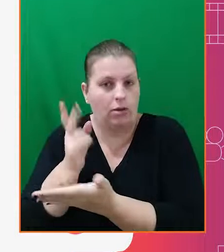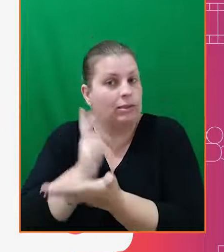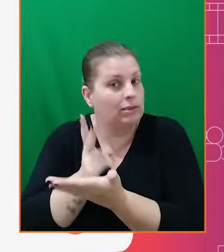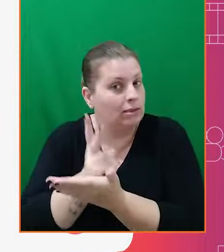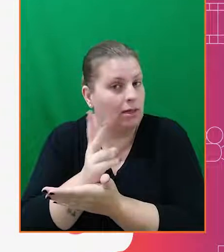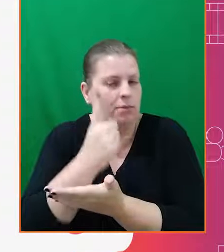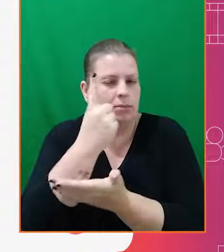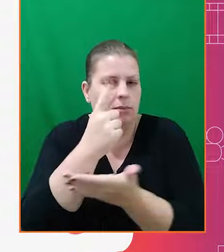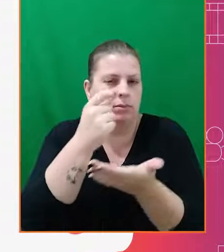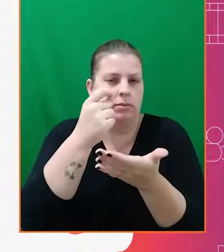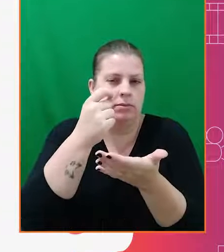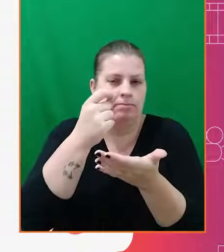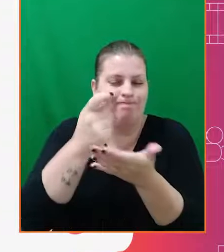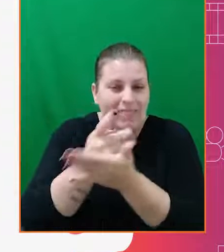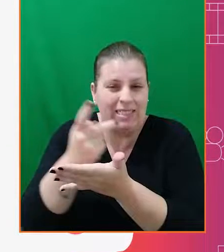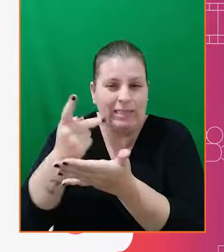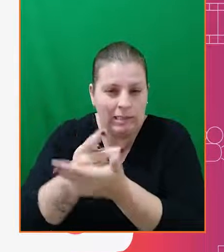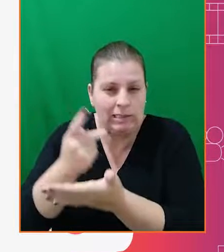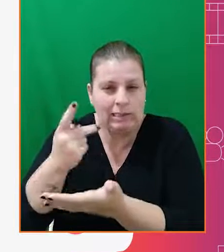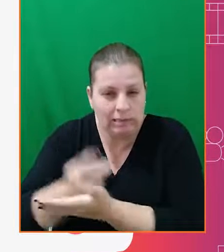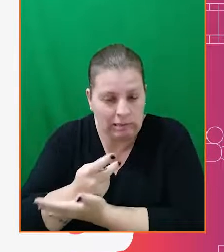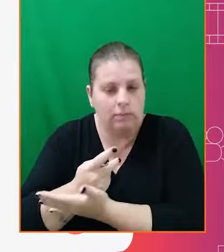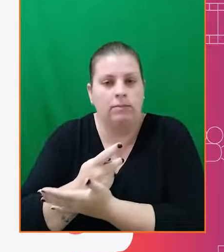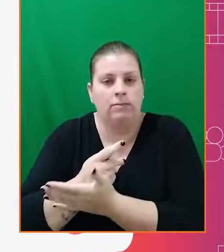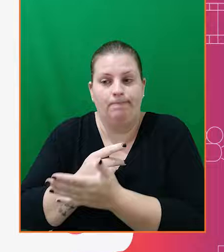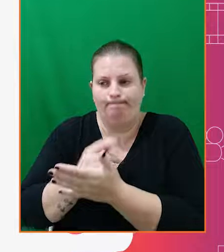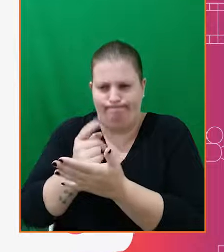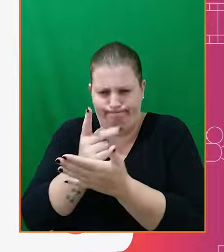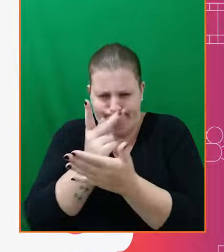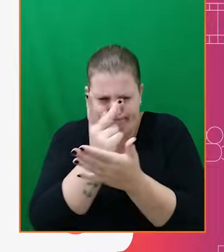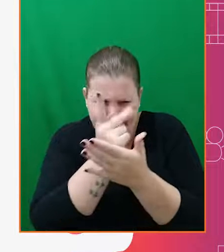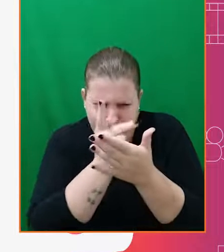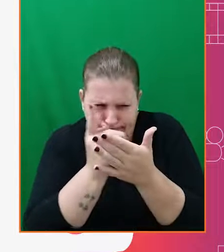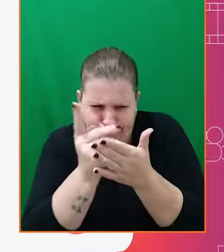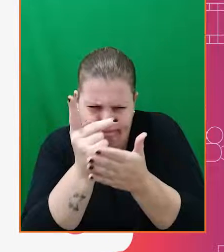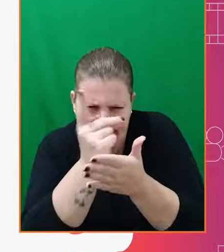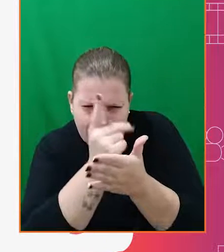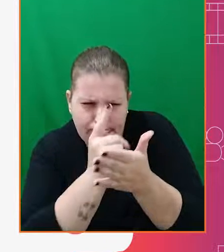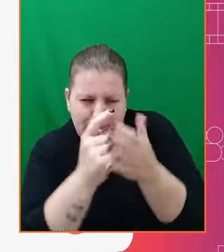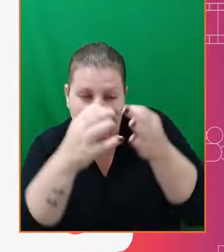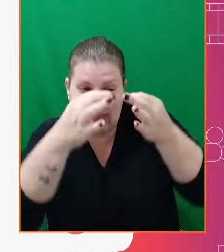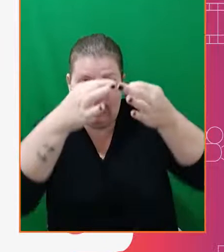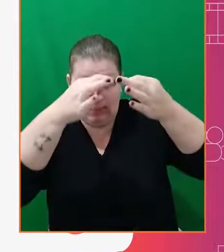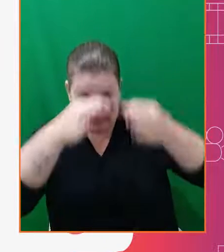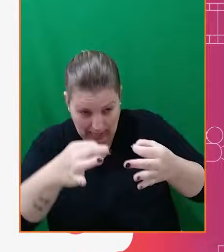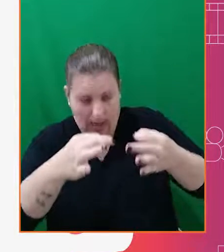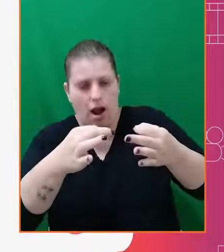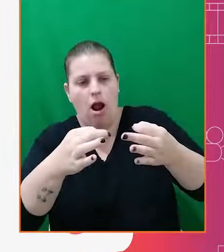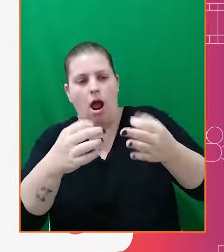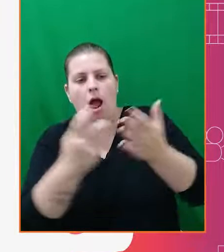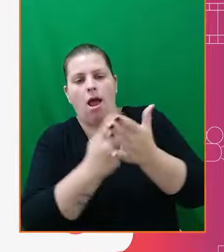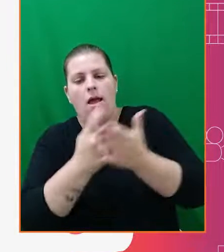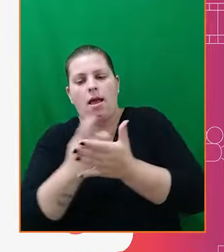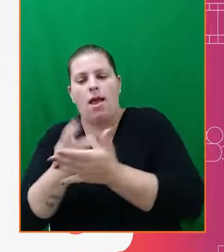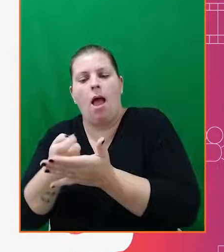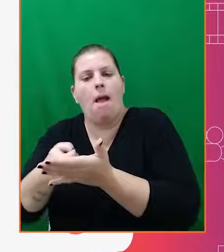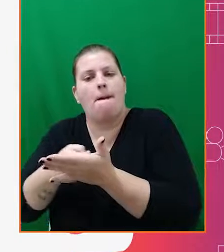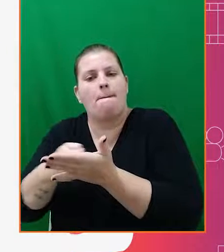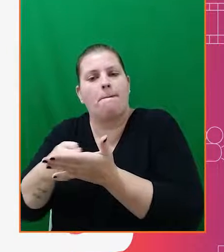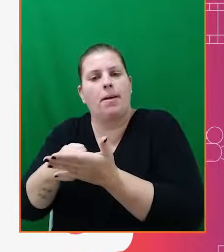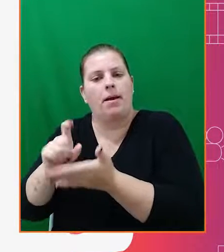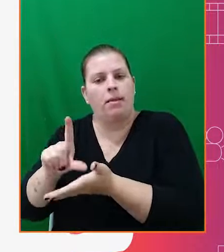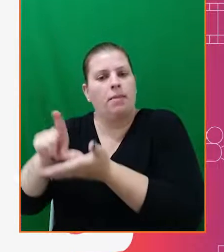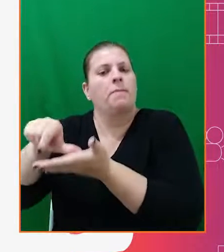eu apagar a minha oval aqui, eu vou primeiro fazer a parte certa dela, subindo para cá,